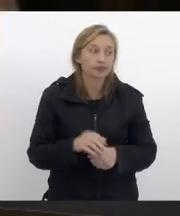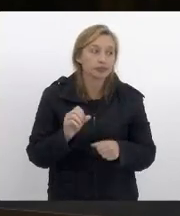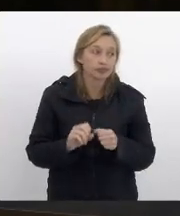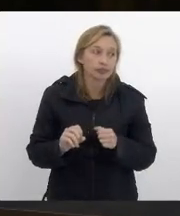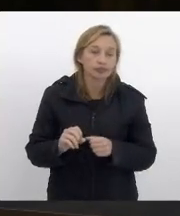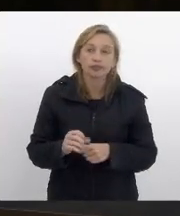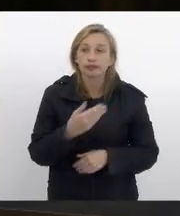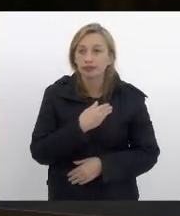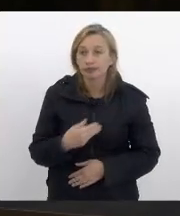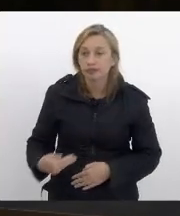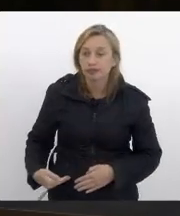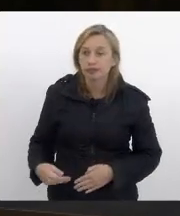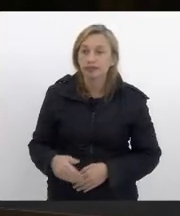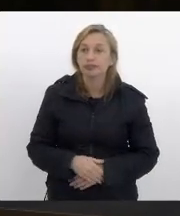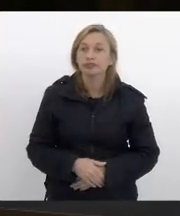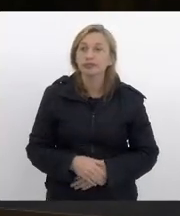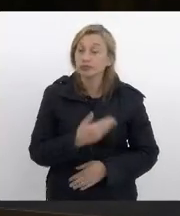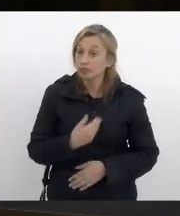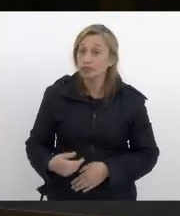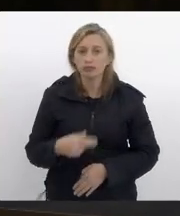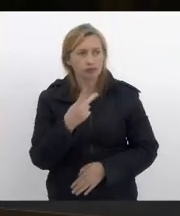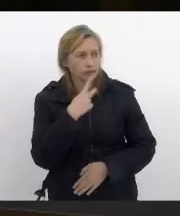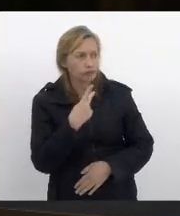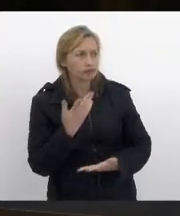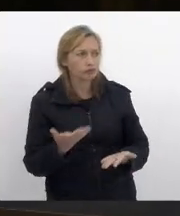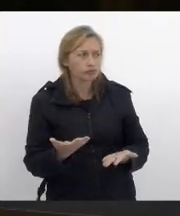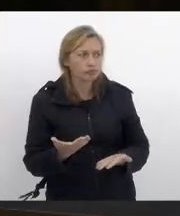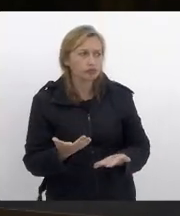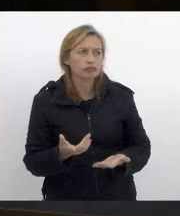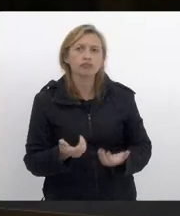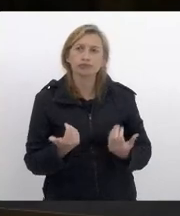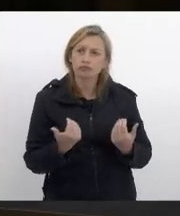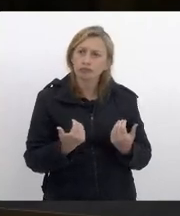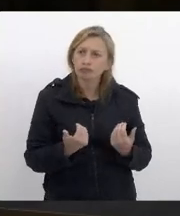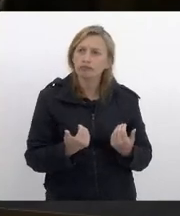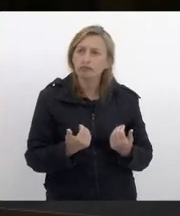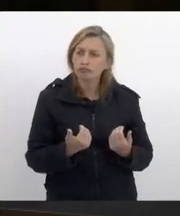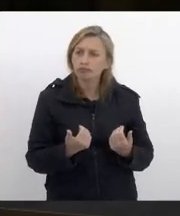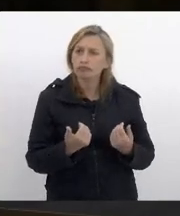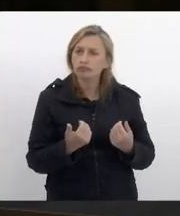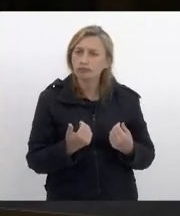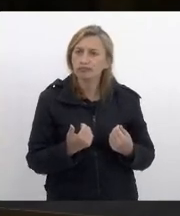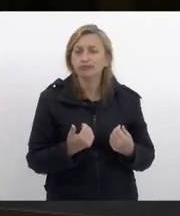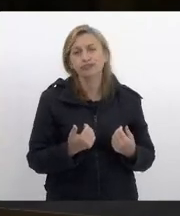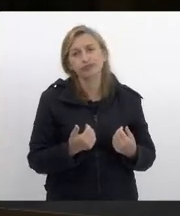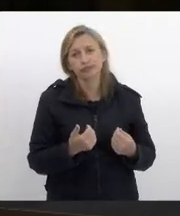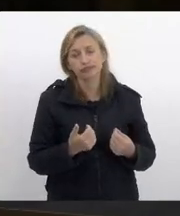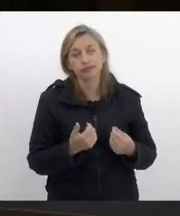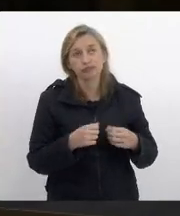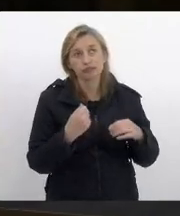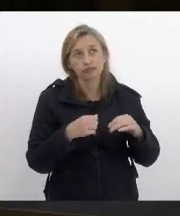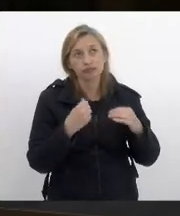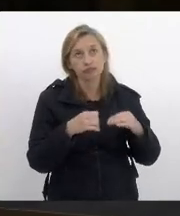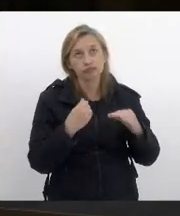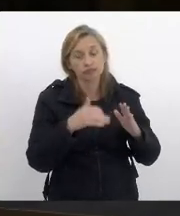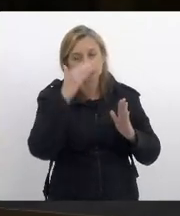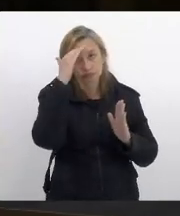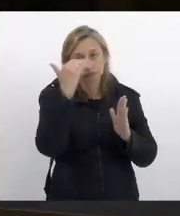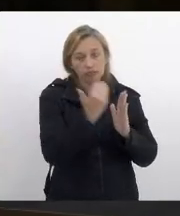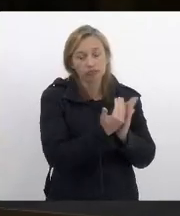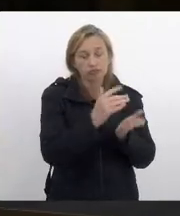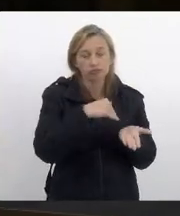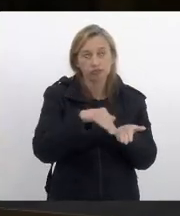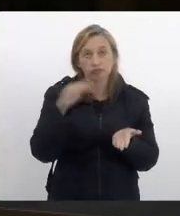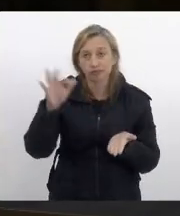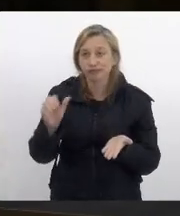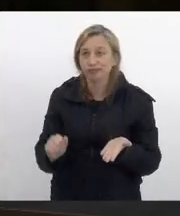para o governador, e o governador falou, temos que submeter a Fazenda para submeter esses